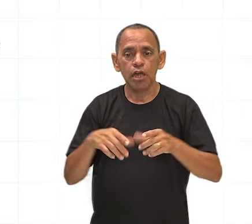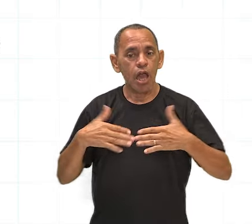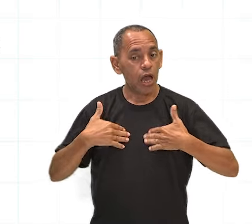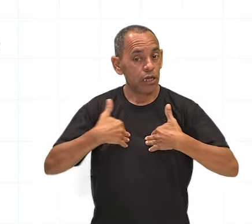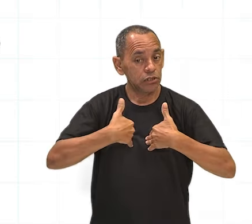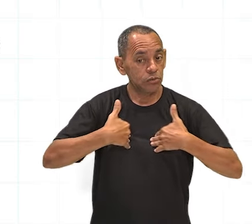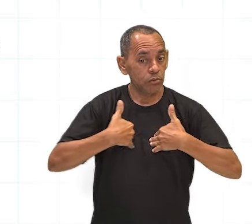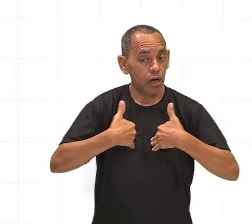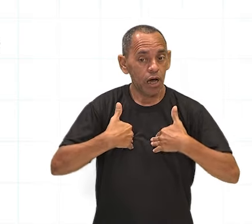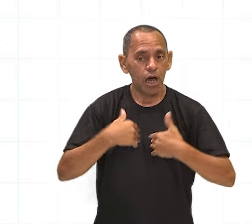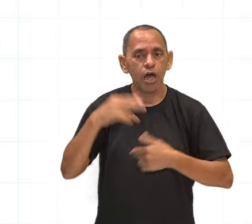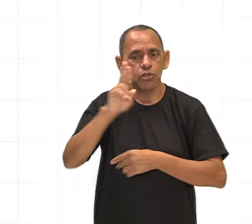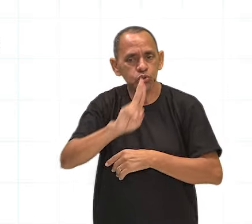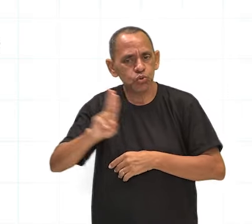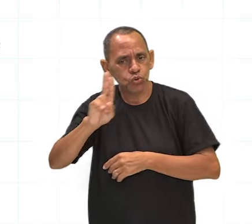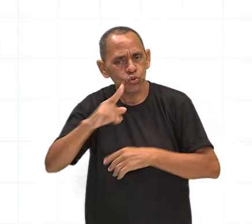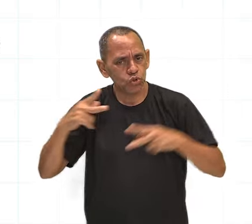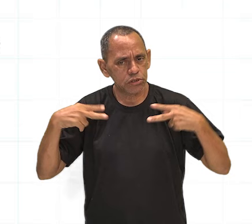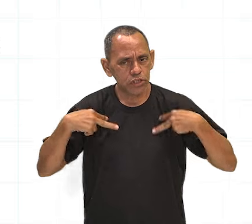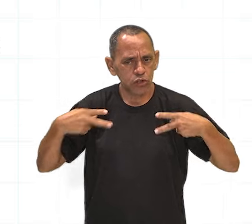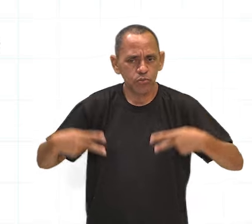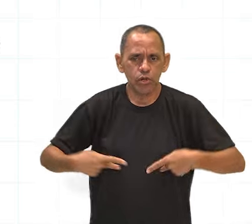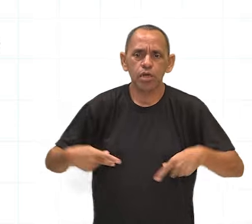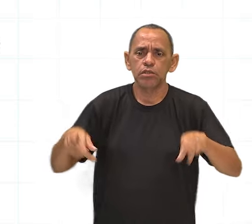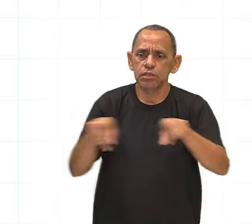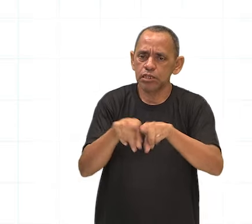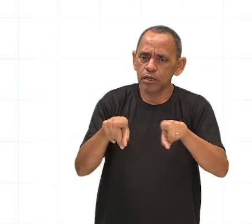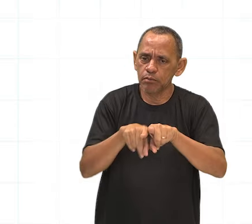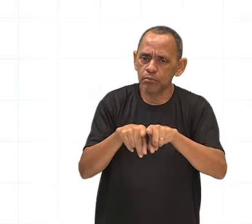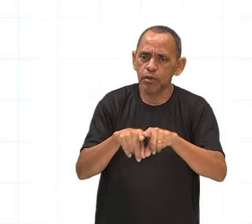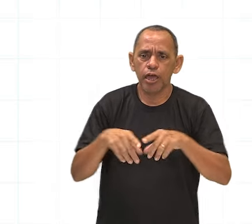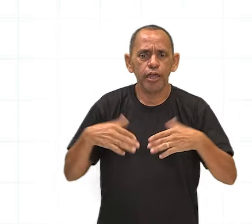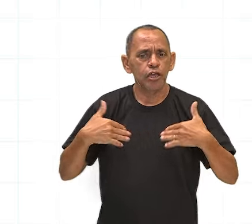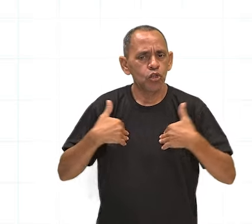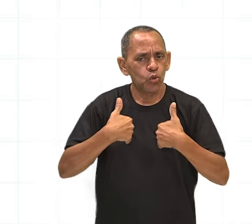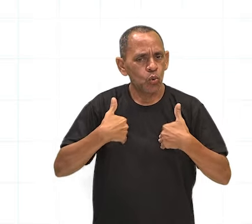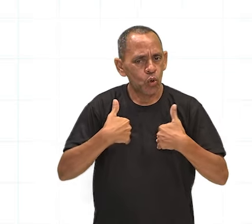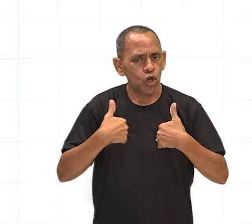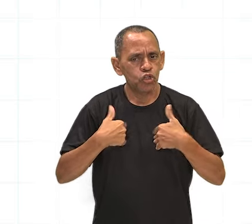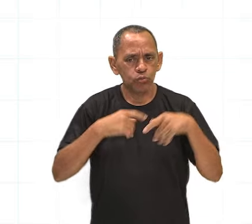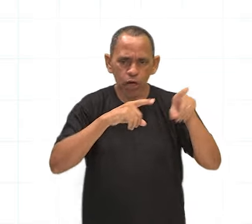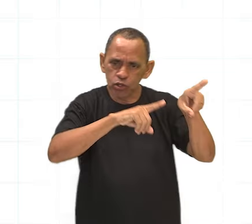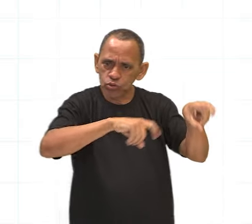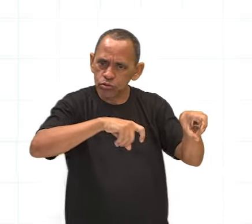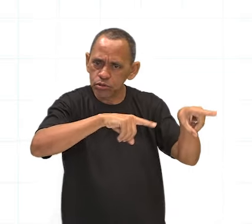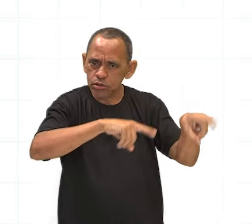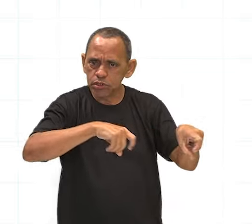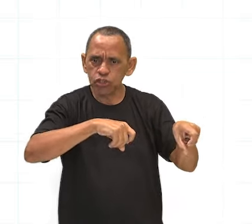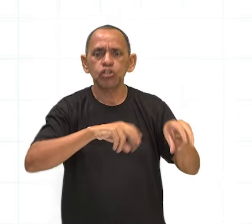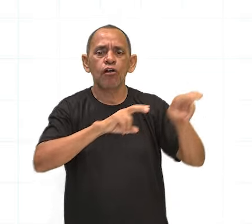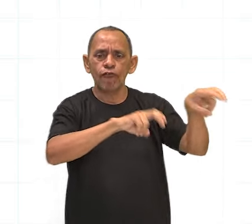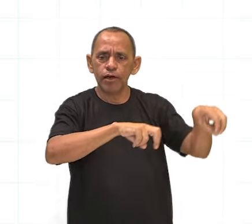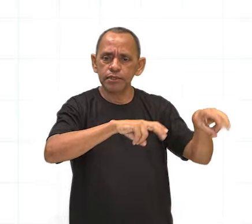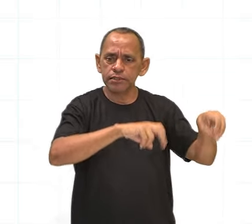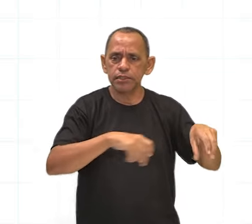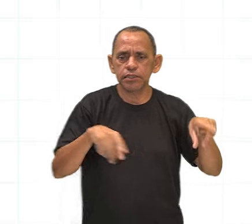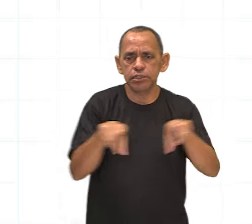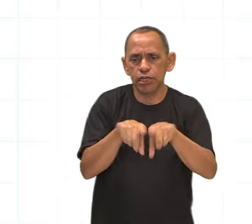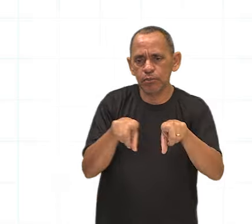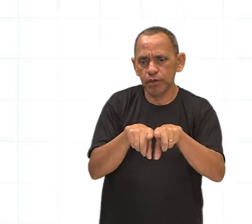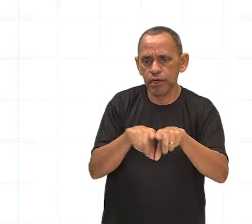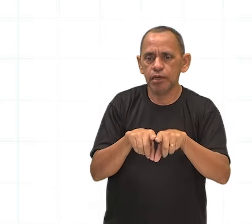uso das pessoas, né, para o uso humano, como também para o uso ali na agropecuária. E além disso, olha, ela